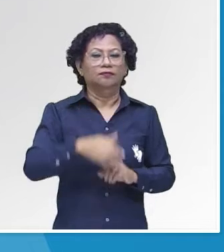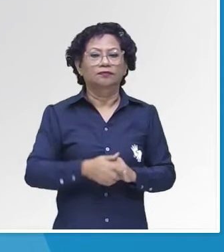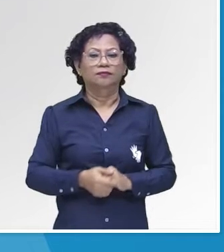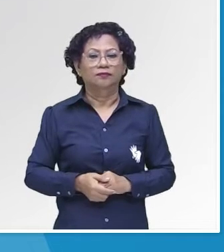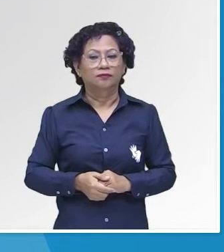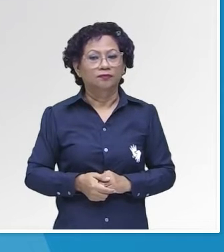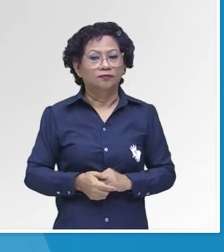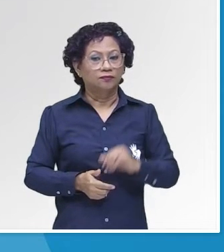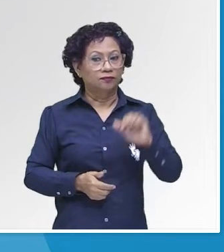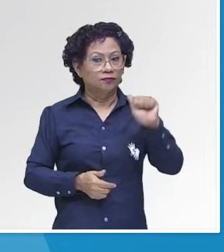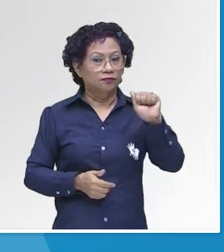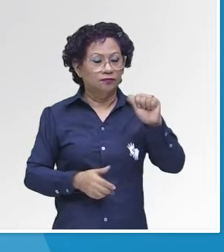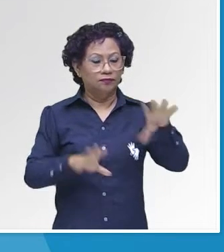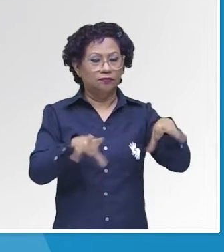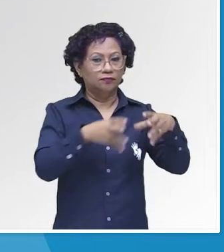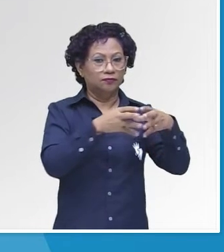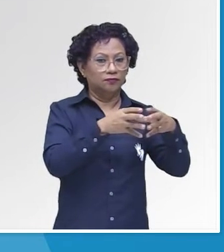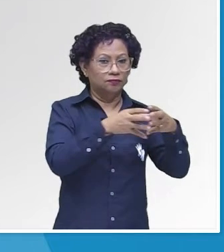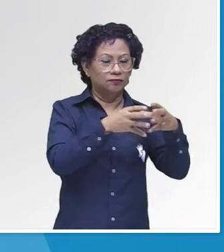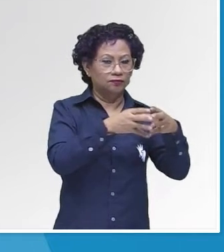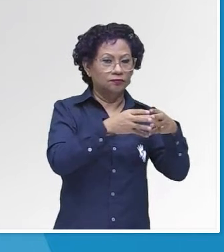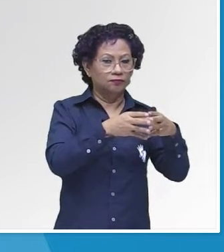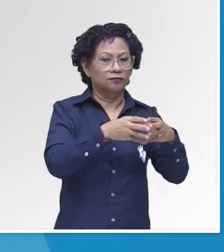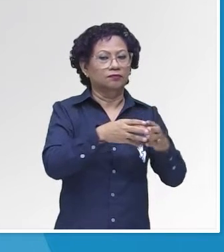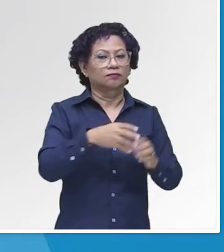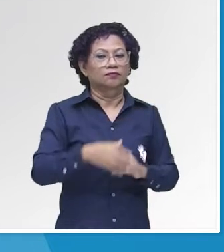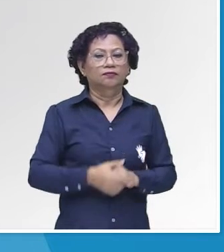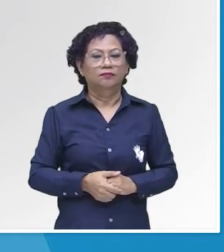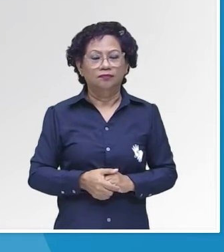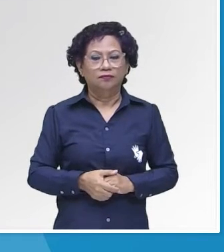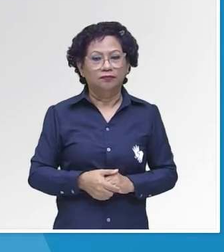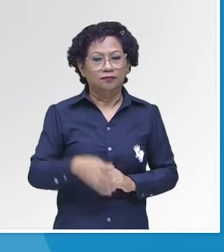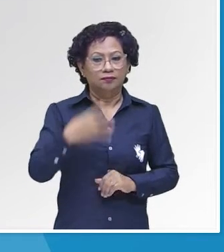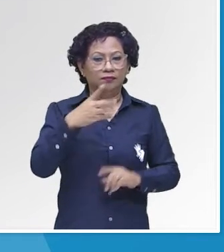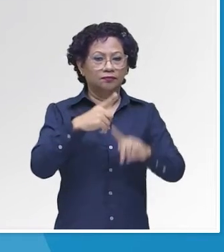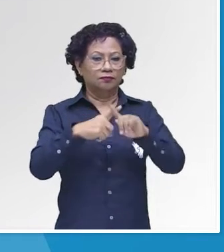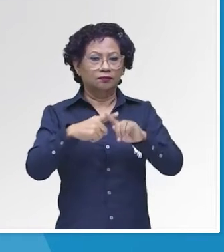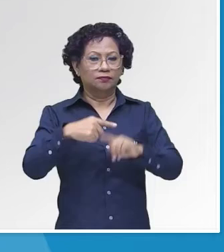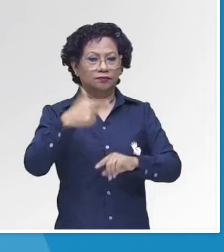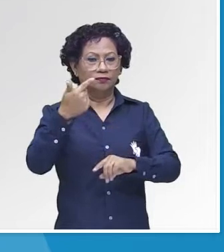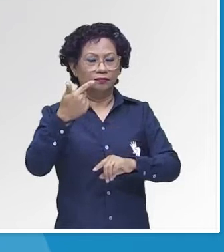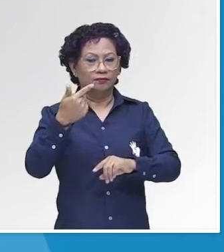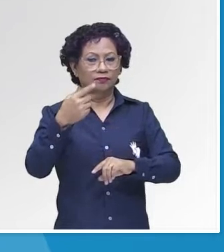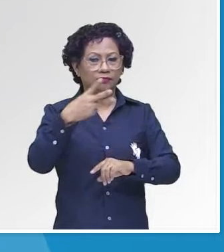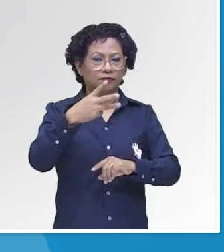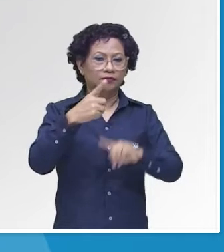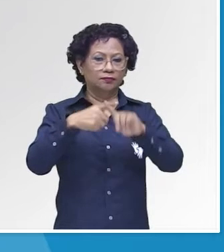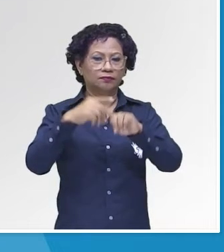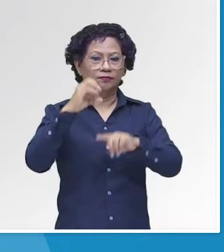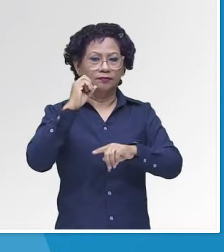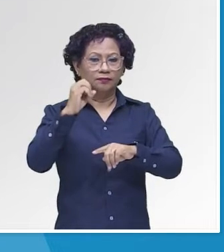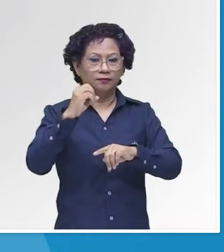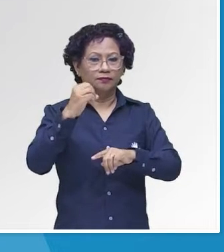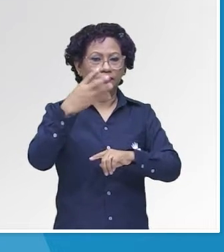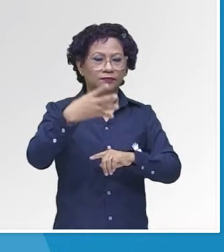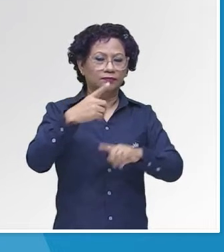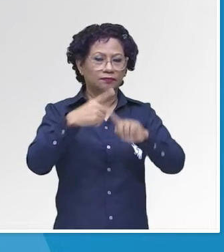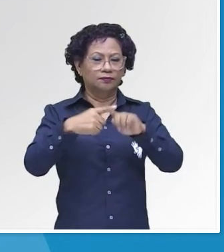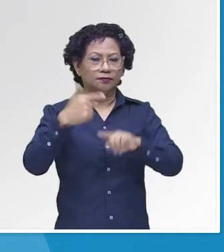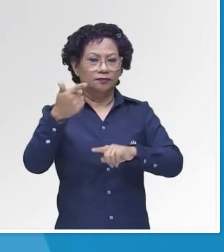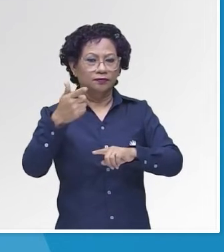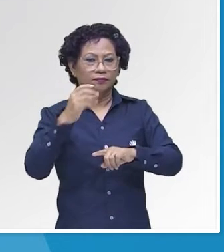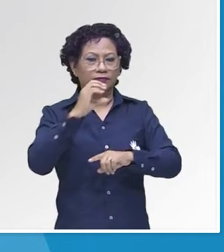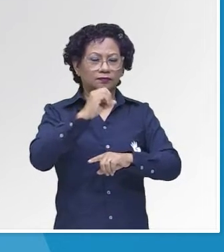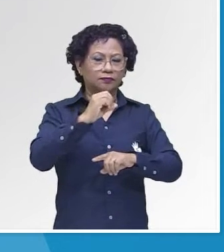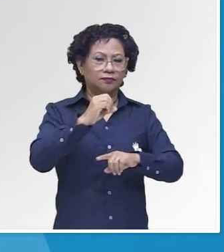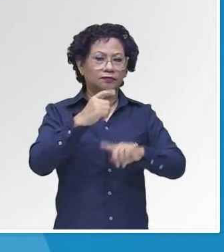pergunta, né, temos aí na verdade a pergunta que está relacionada com a média diz o seguinte: qual a média de gols marcados pelo